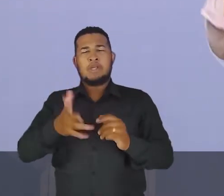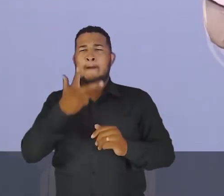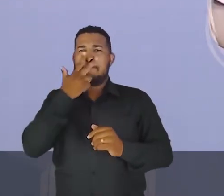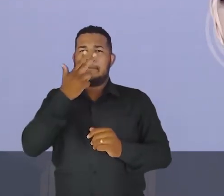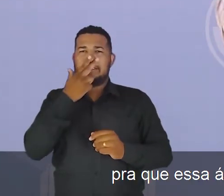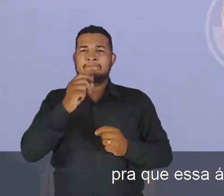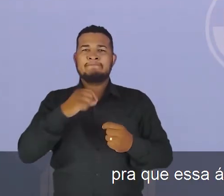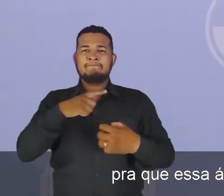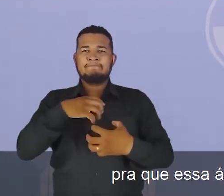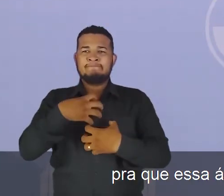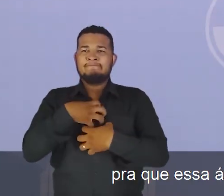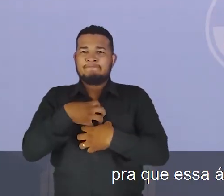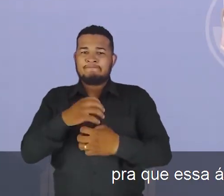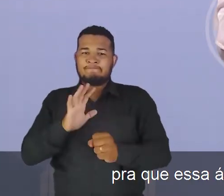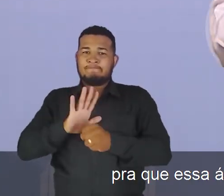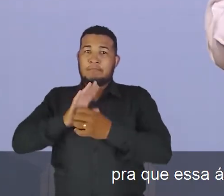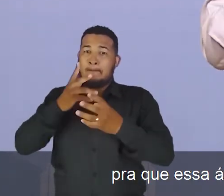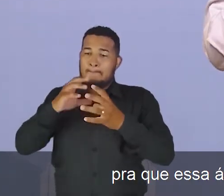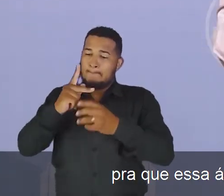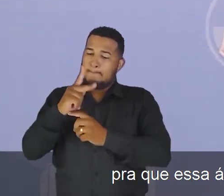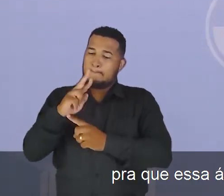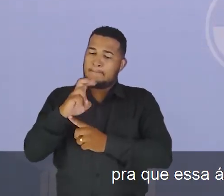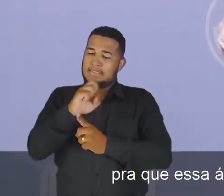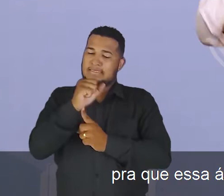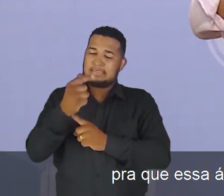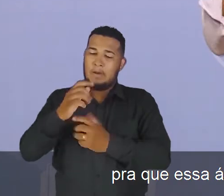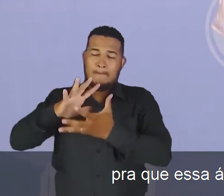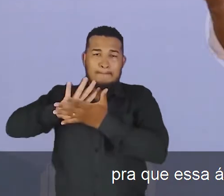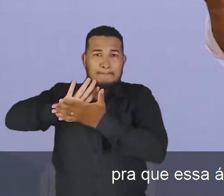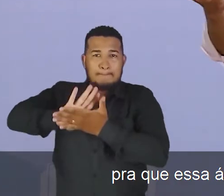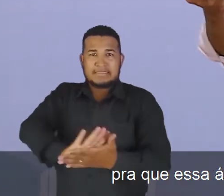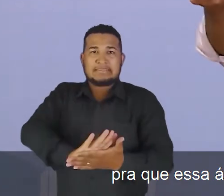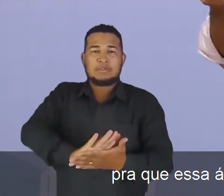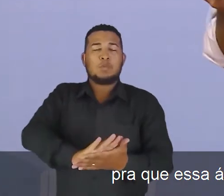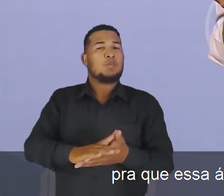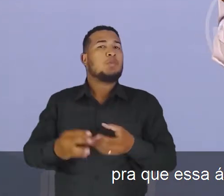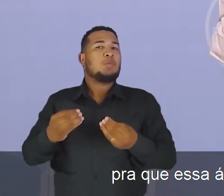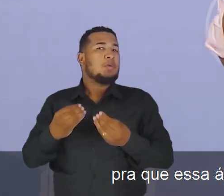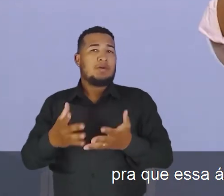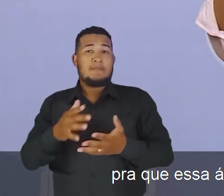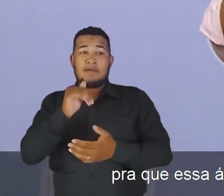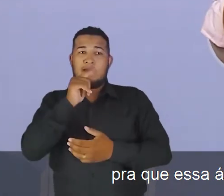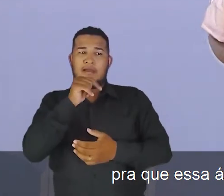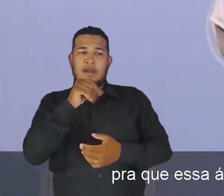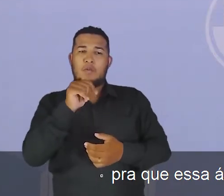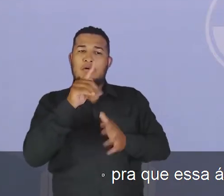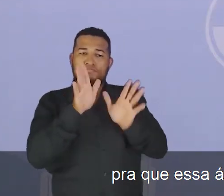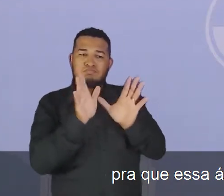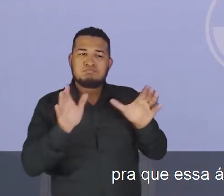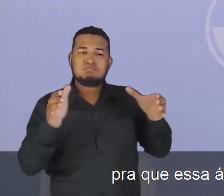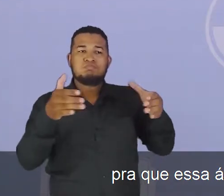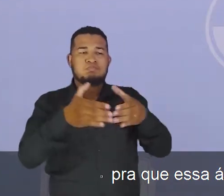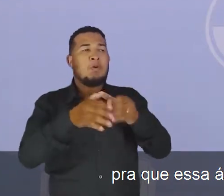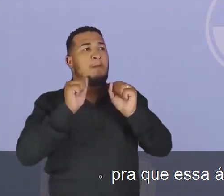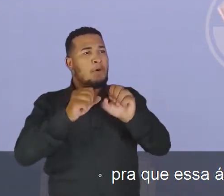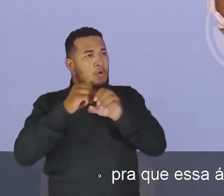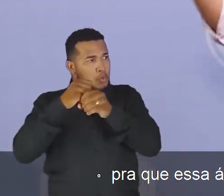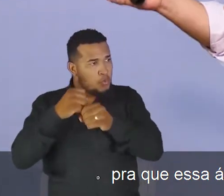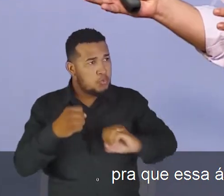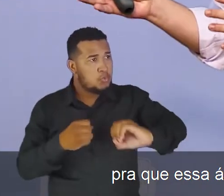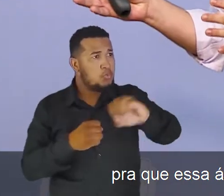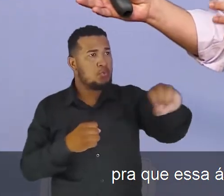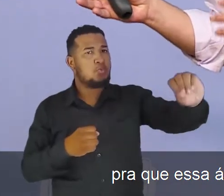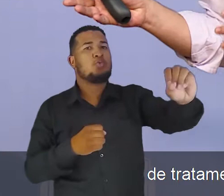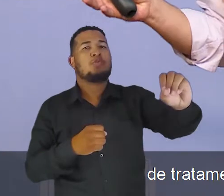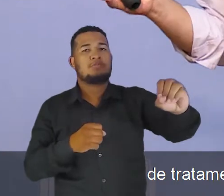pressão, para que essa água das lagoas, dos rios, certo, possa ser levada